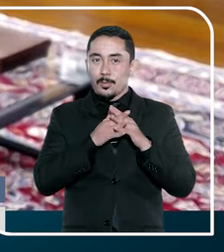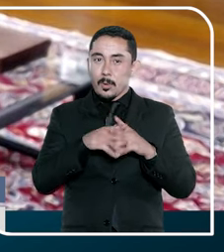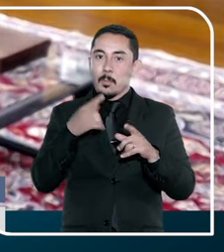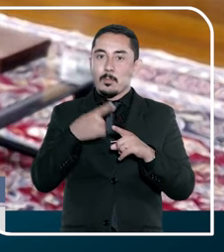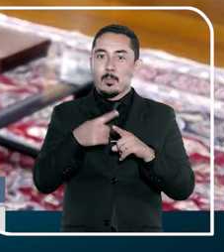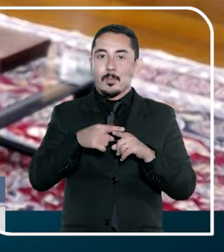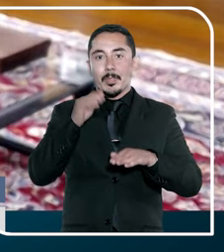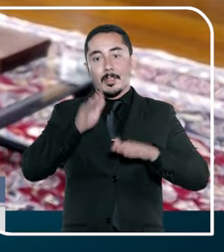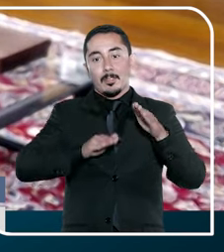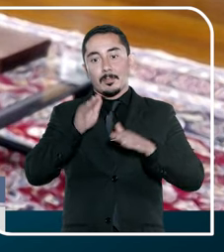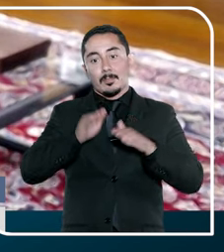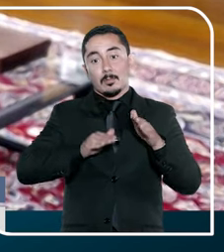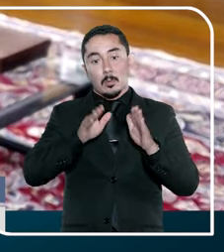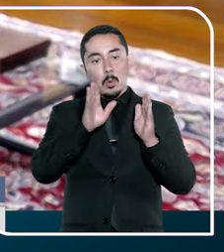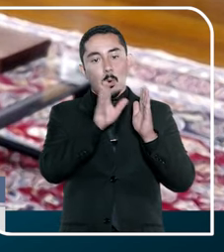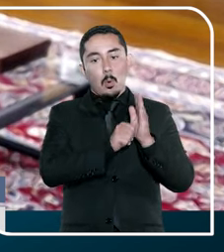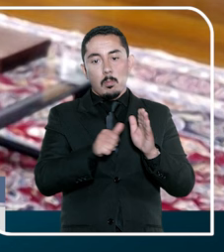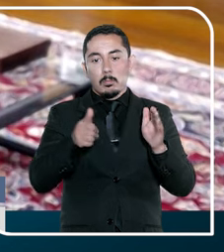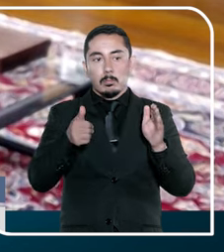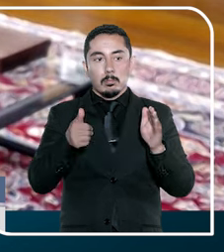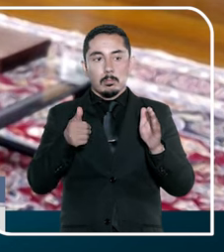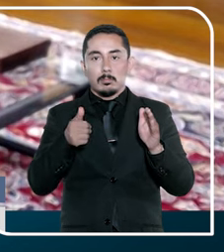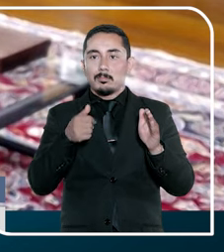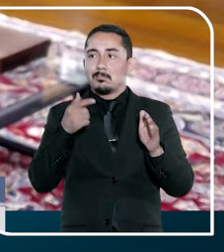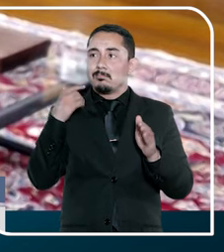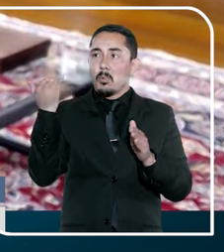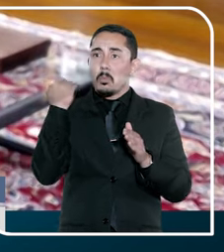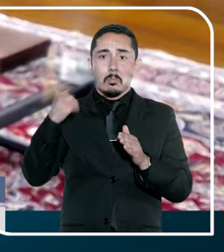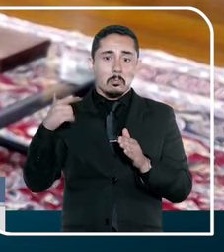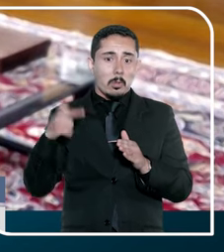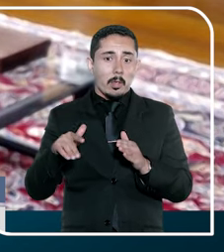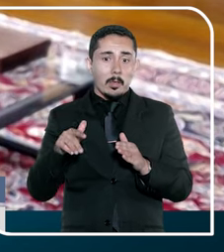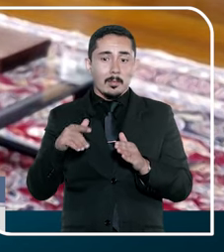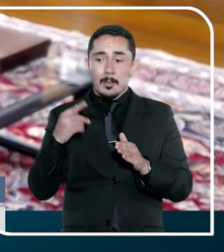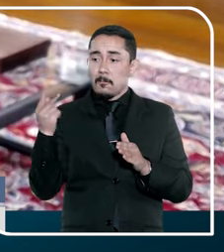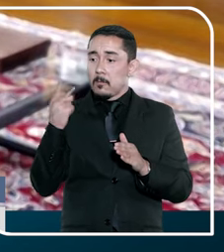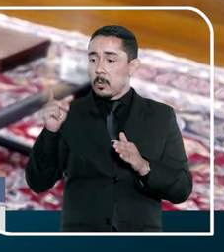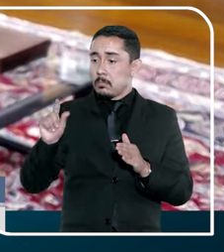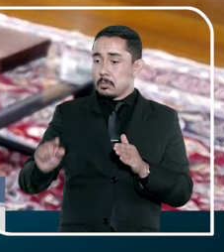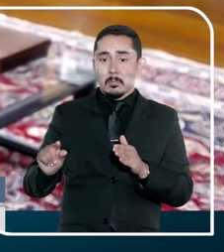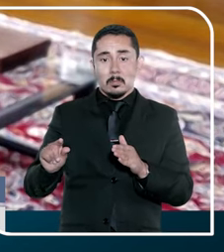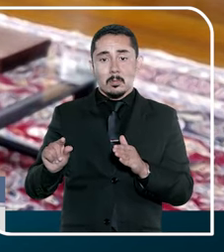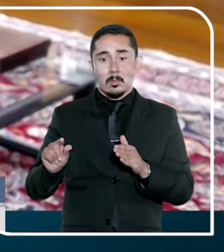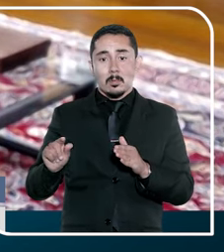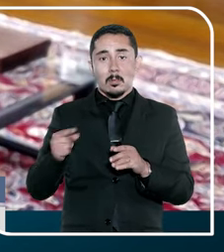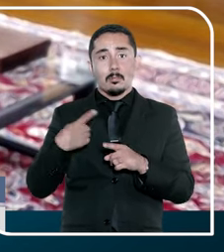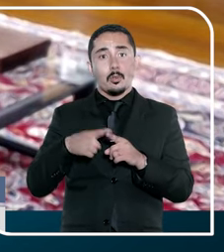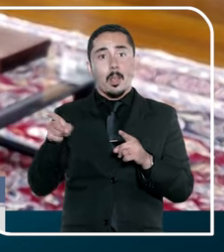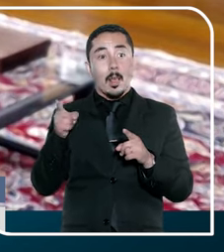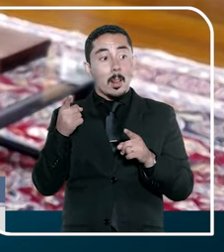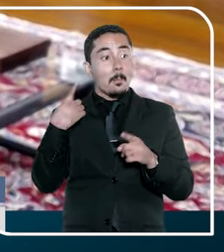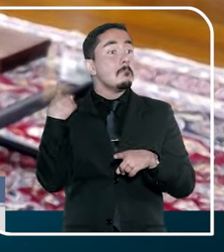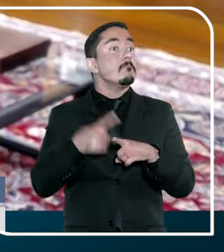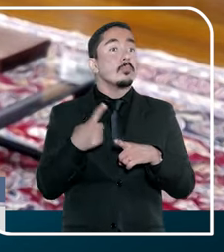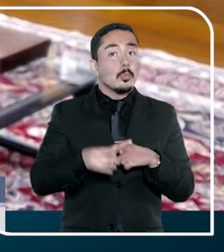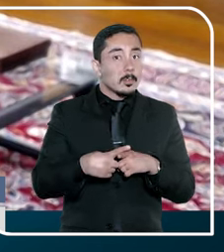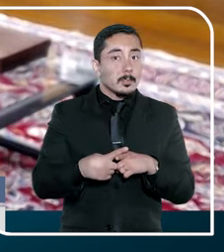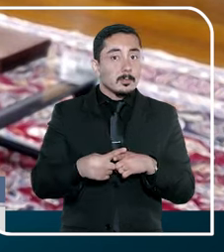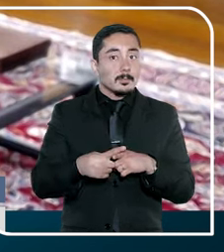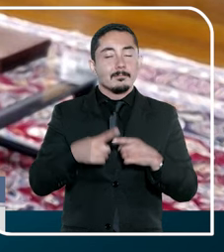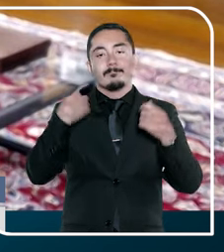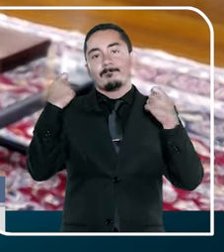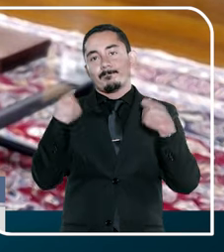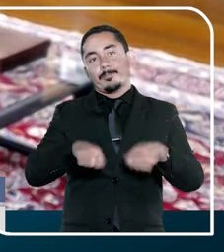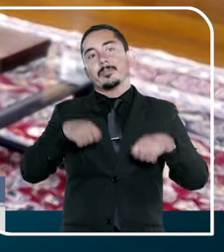vezes um insignificante de valor inexpressível teve como motivação a necessidade de